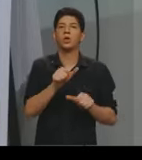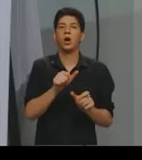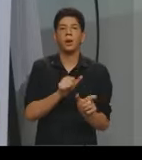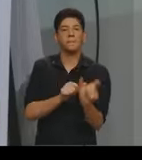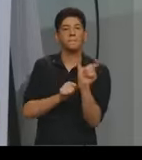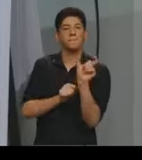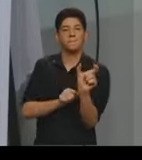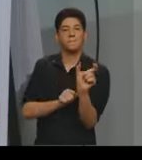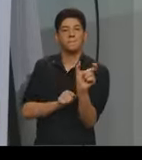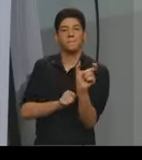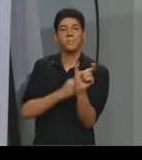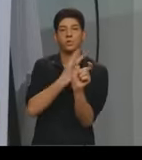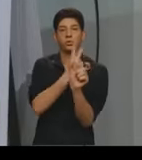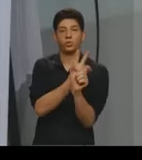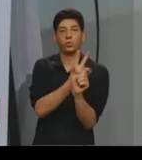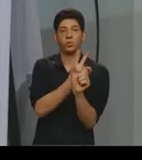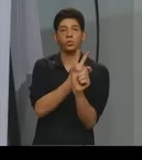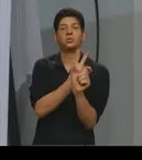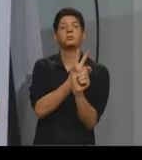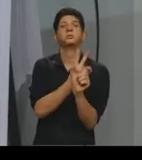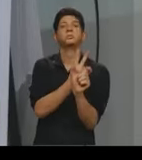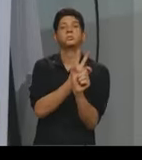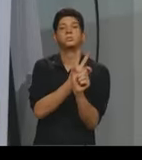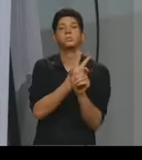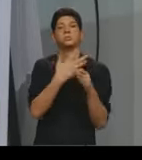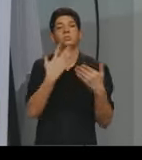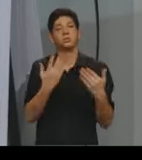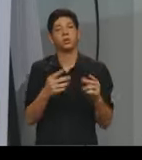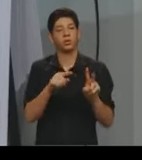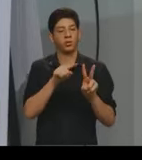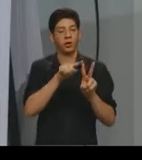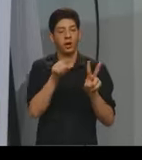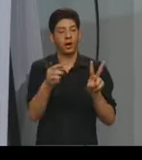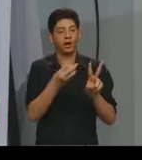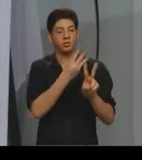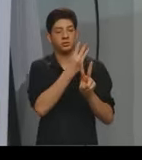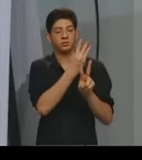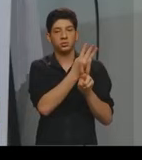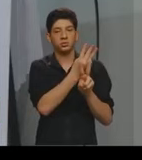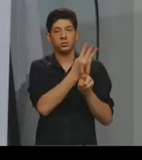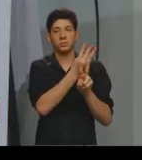2, né? Então, raiz cúbica